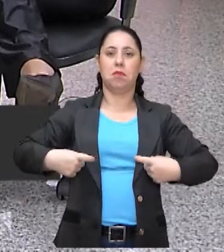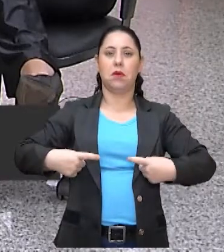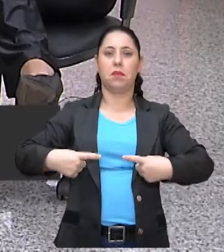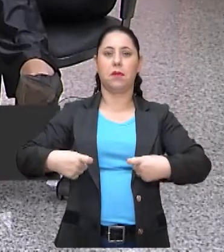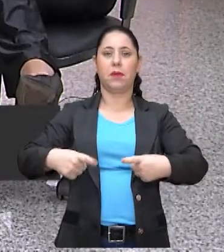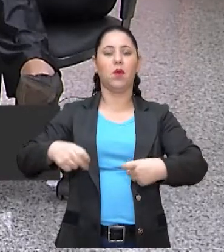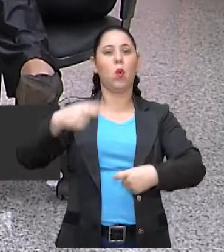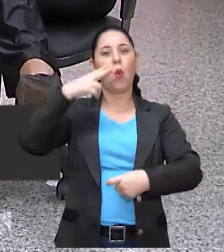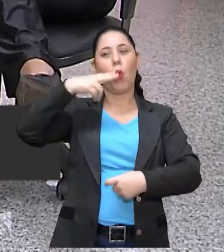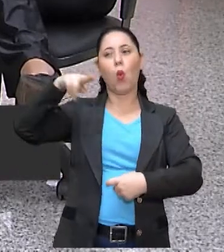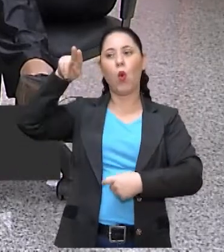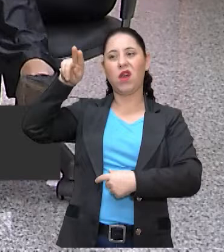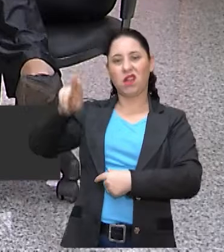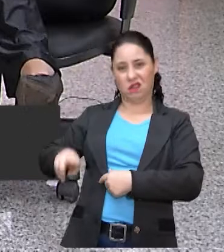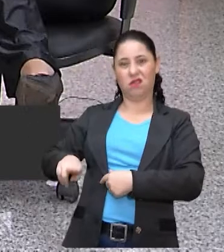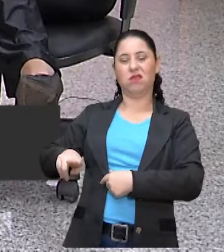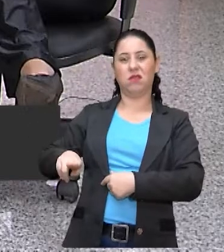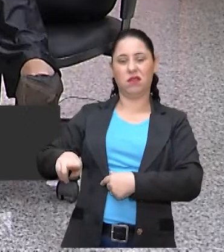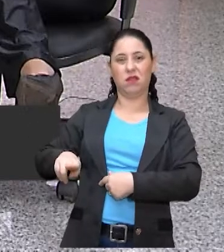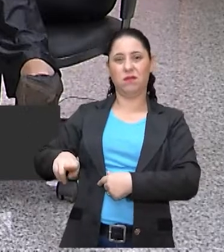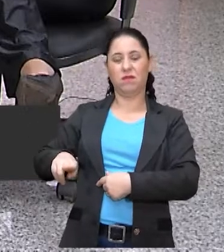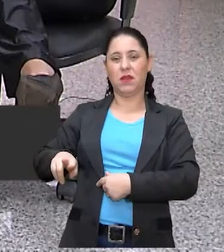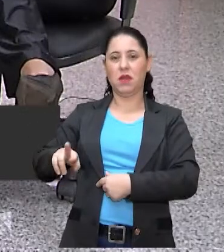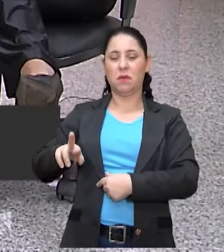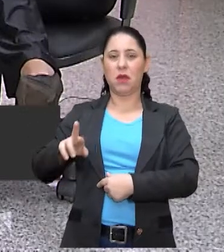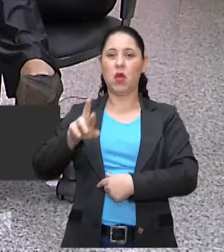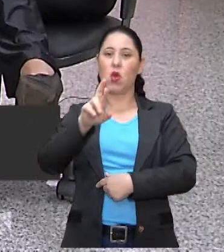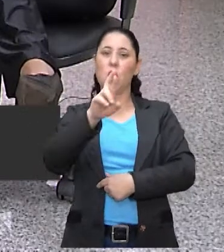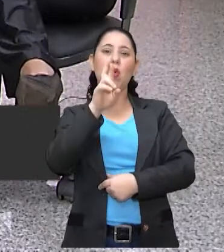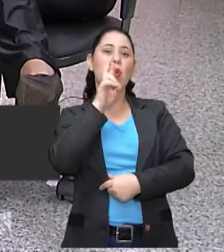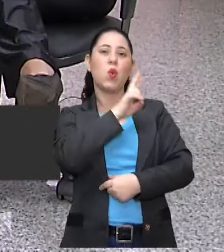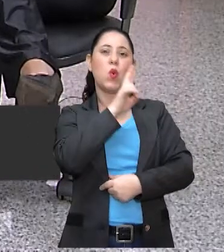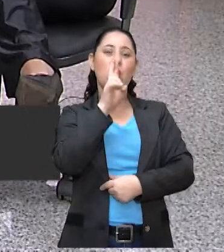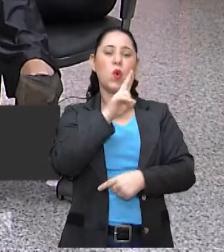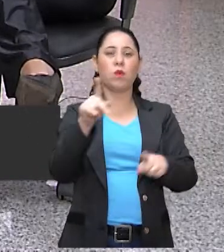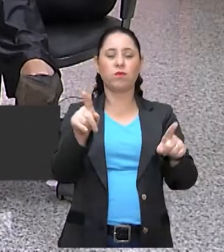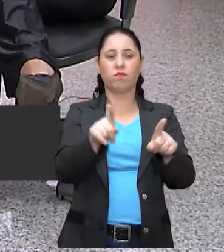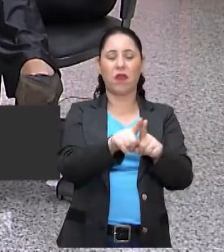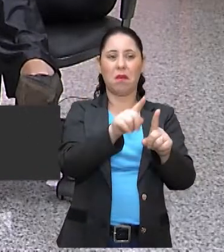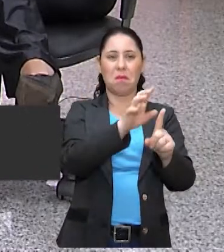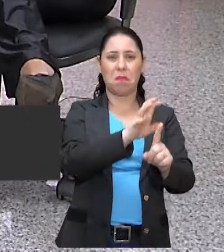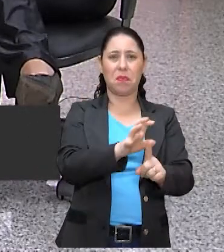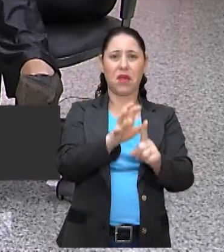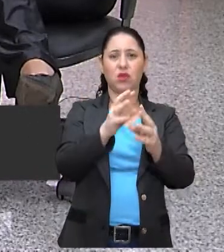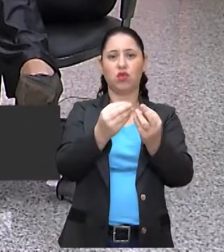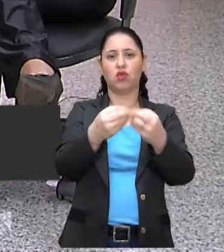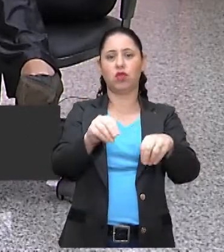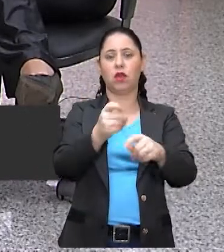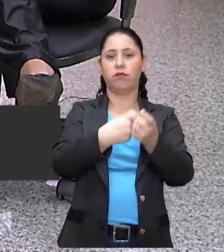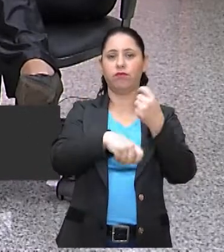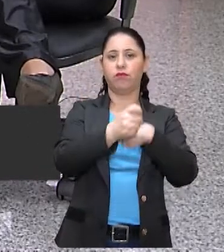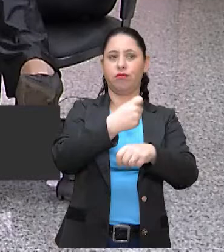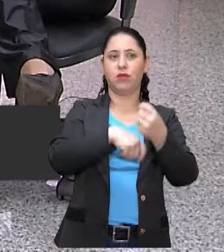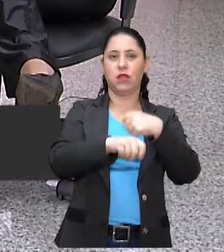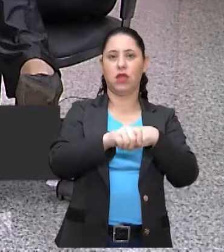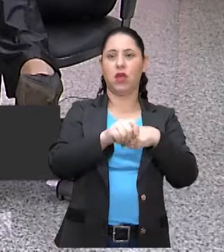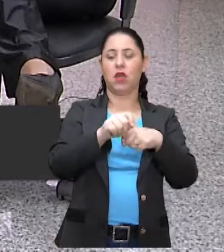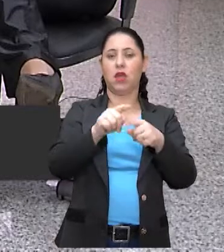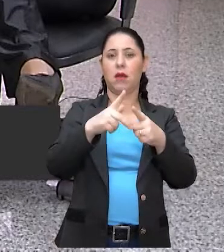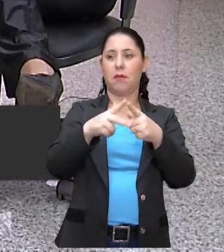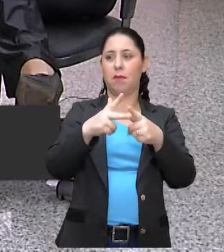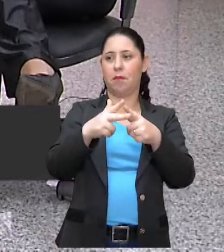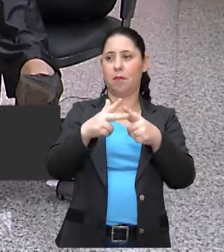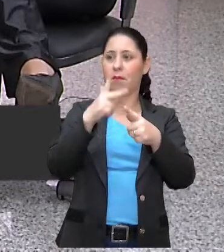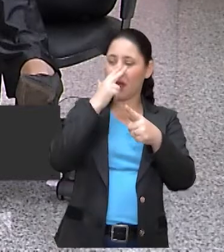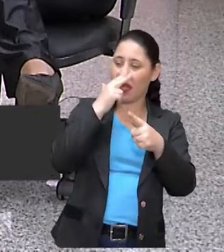da Ucrânia também, né? Esse conflito Rússia e Ucrânia, que também interfere no mercado internacional e respinga no